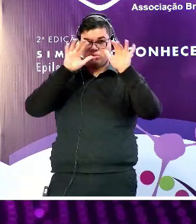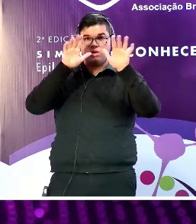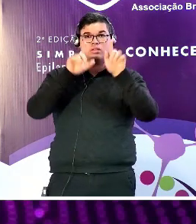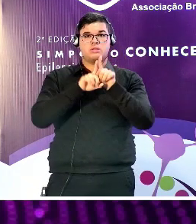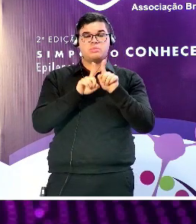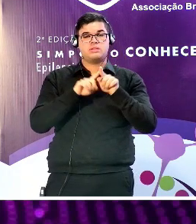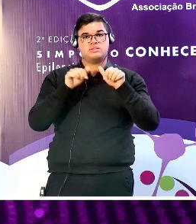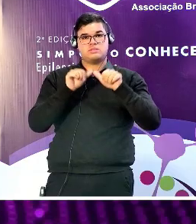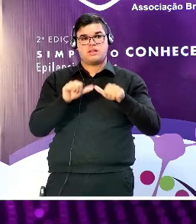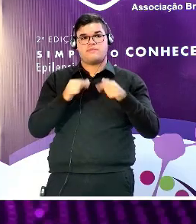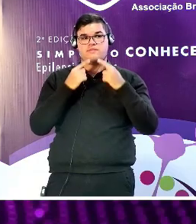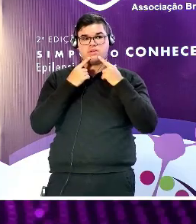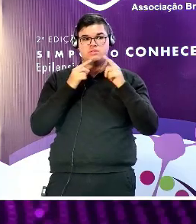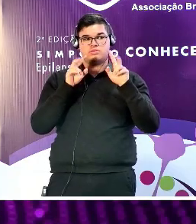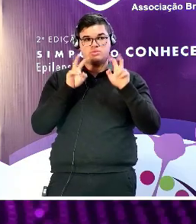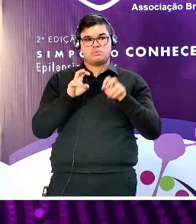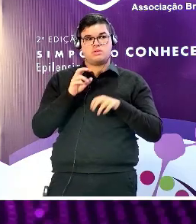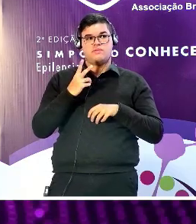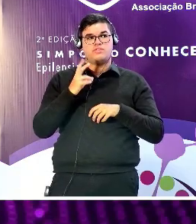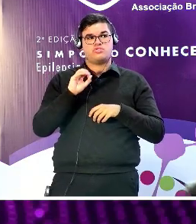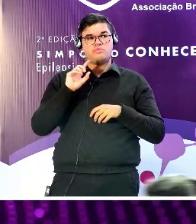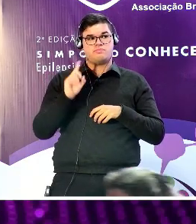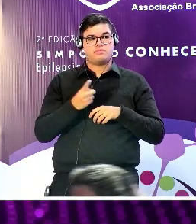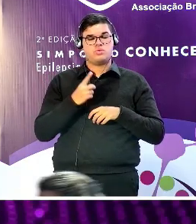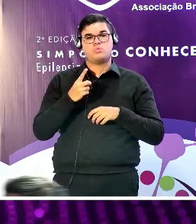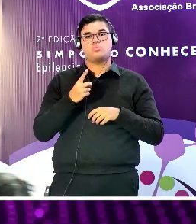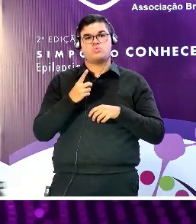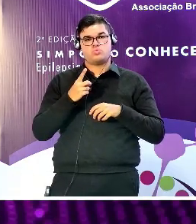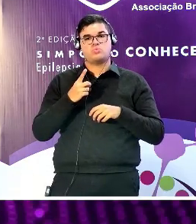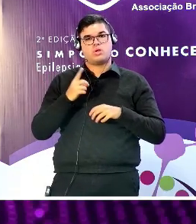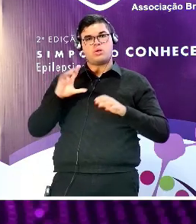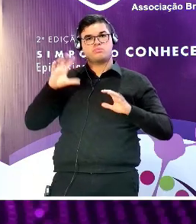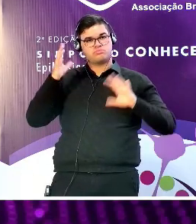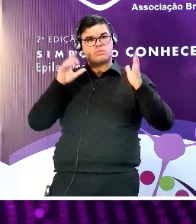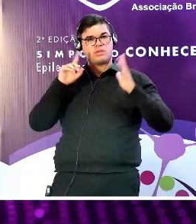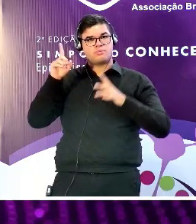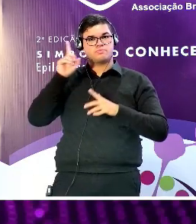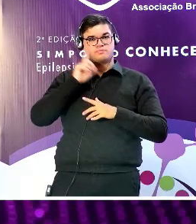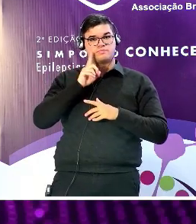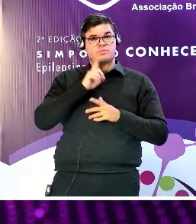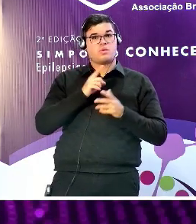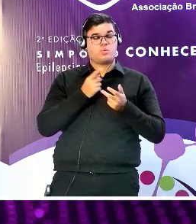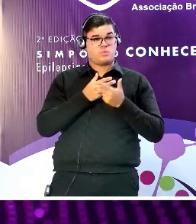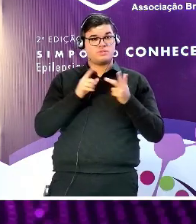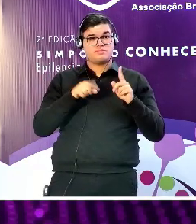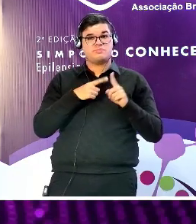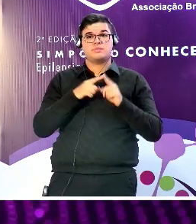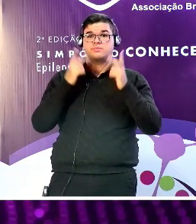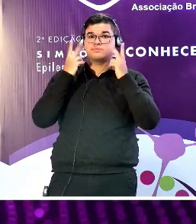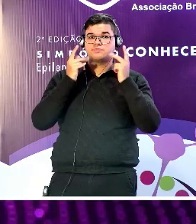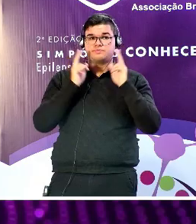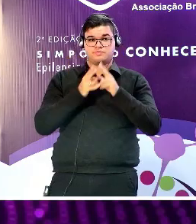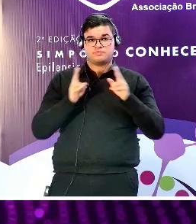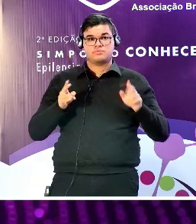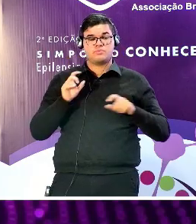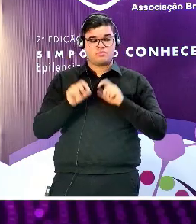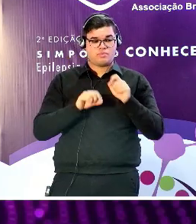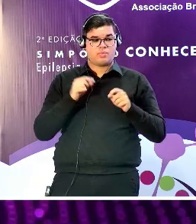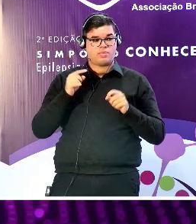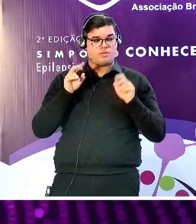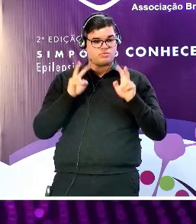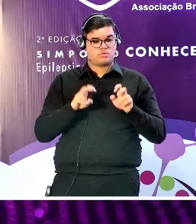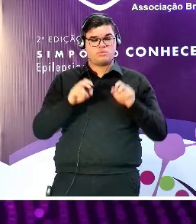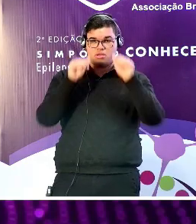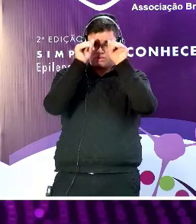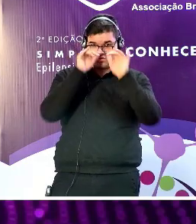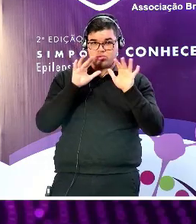mil casos nos Estados Unidos ou mais. As causas mais comuns de autismo, de novo,